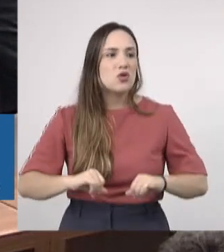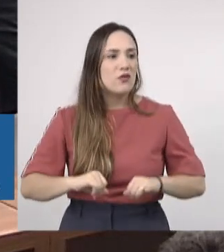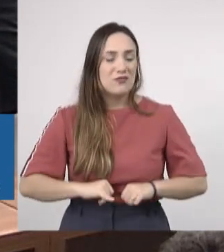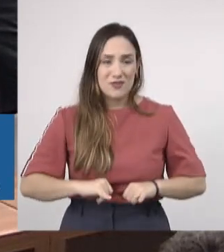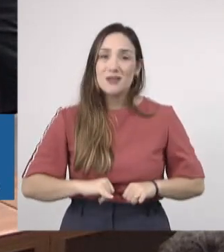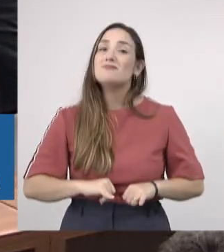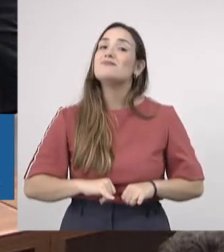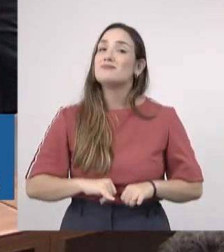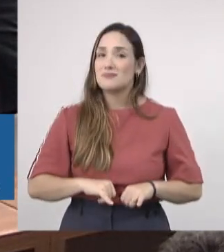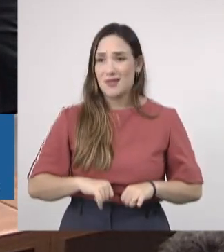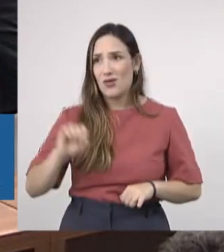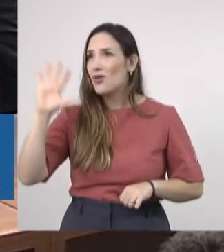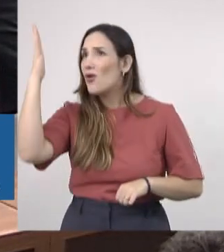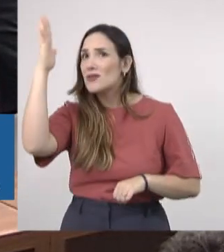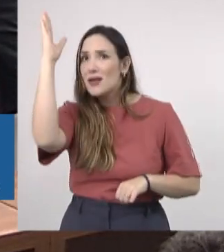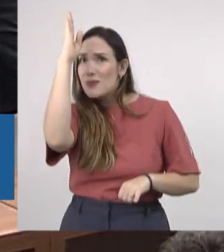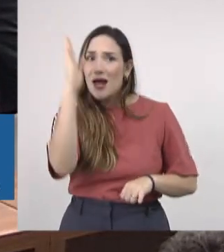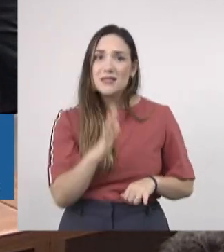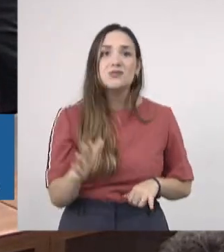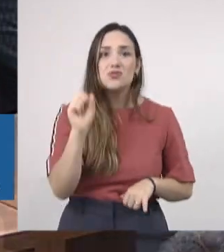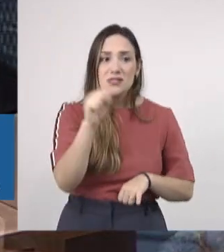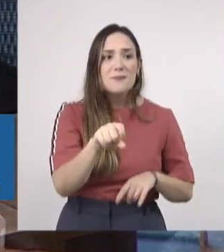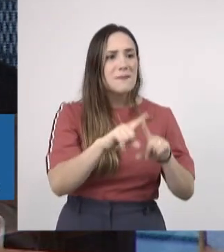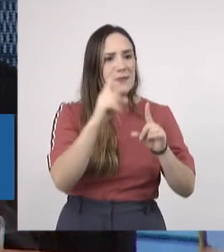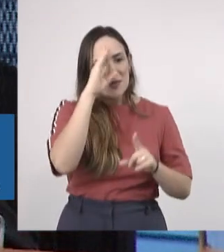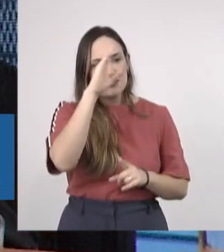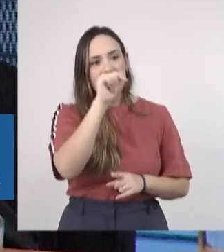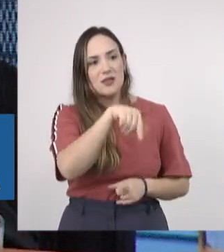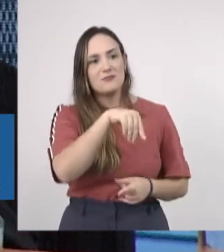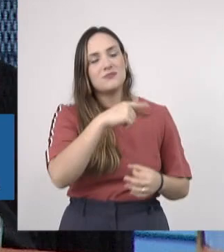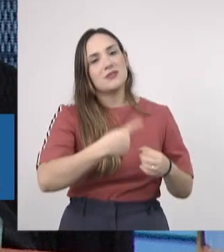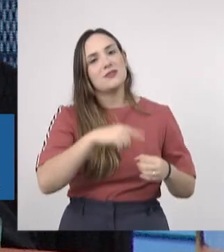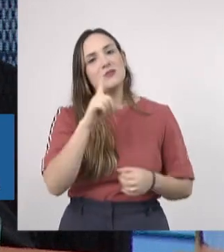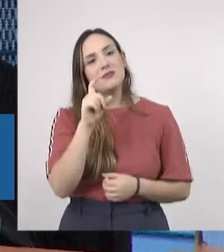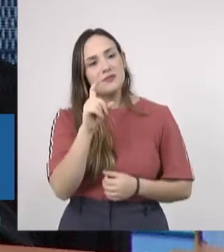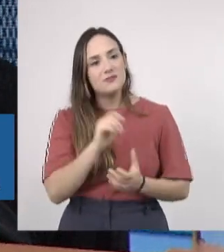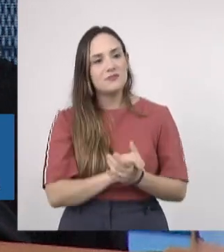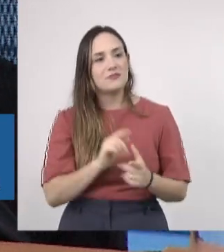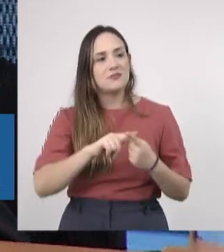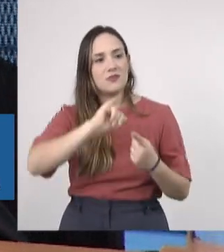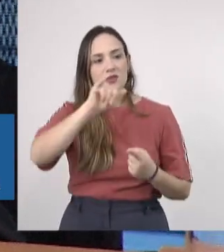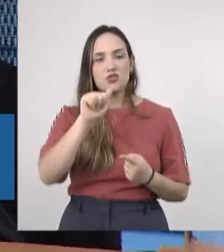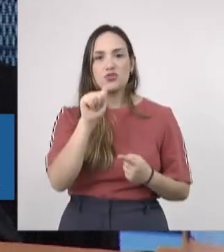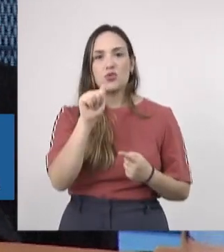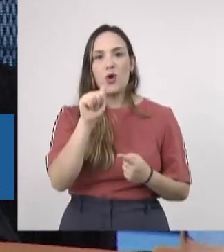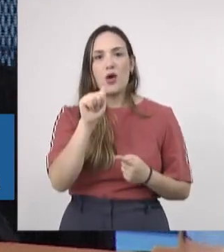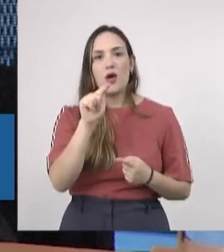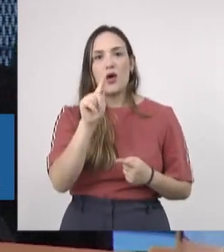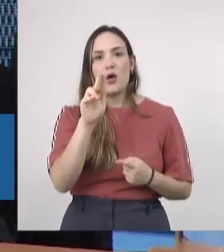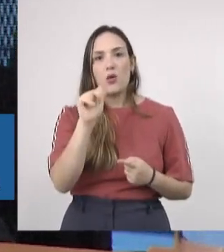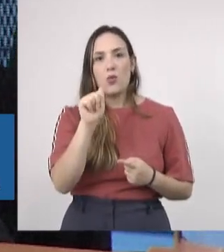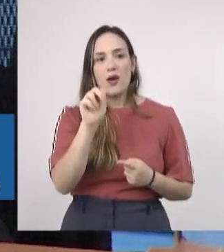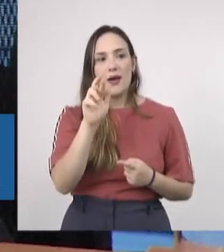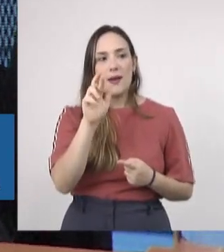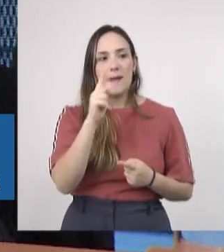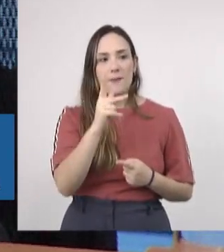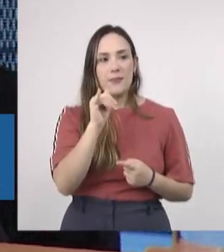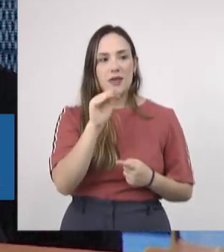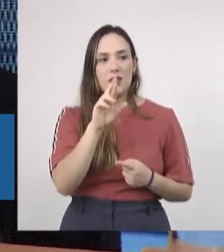mas principalmente na aldeia indígena de Dourados, Jaguapiru e